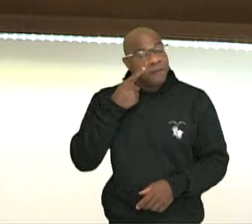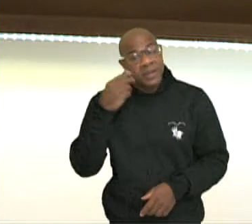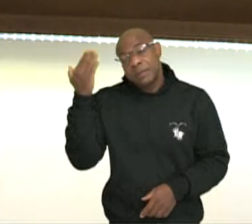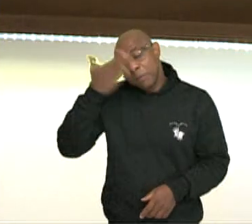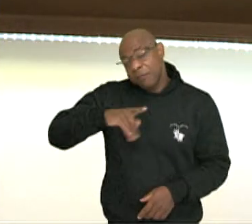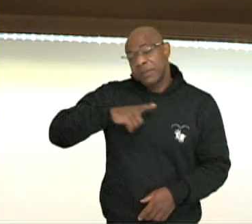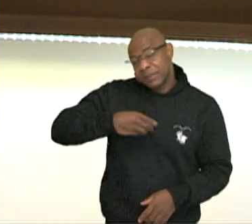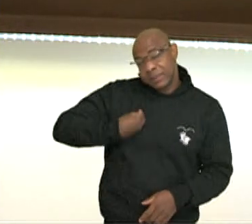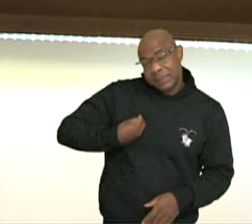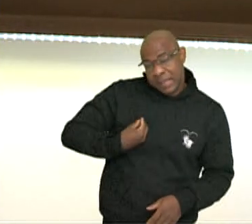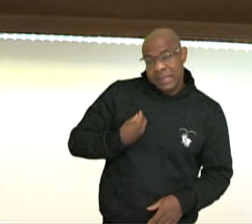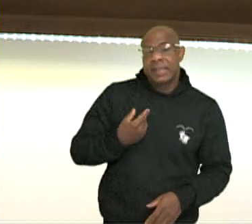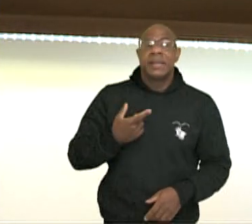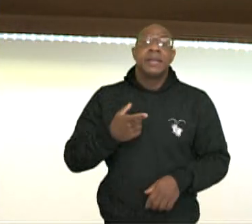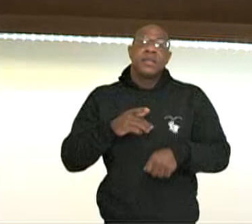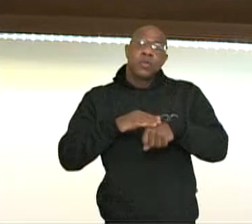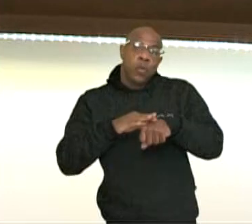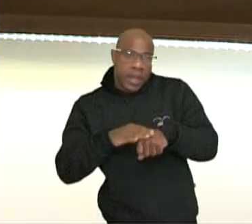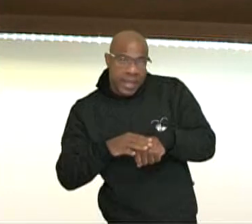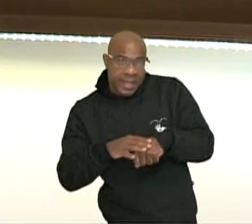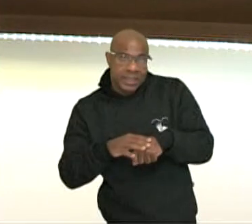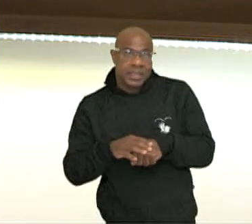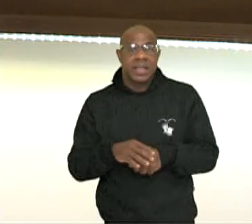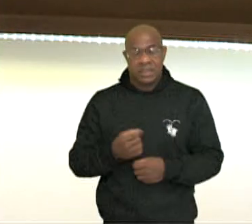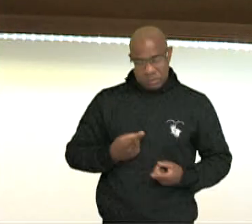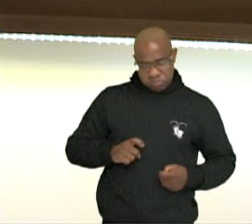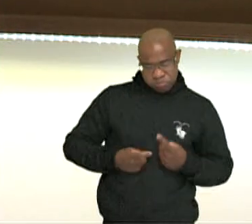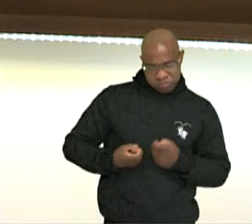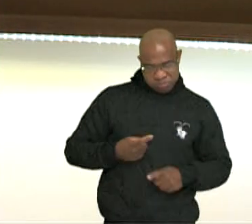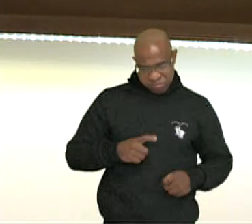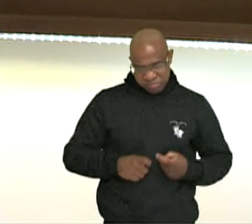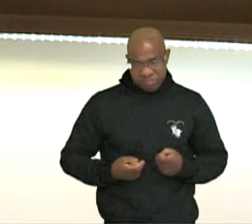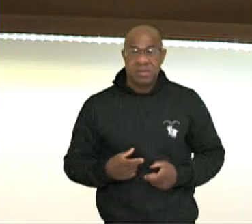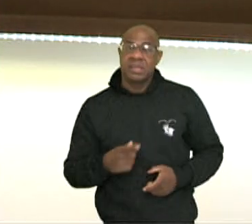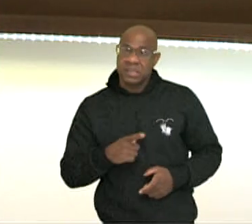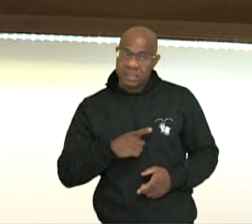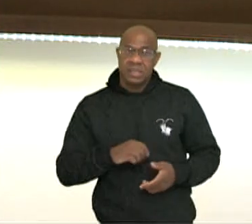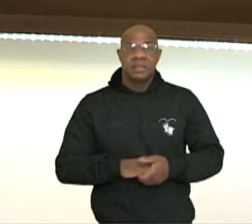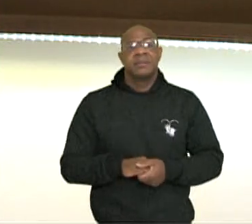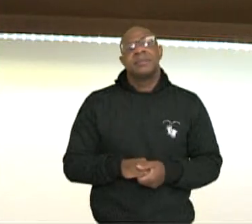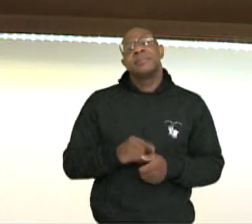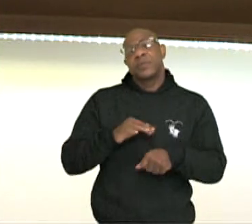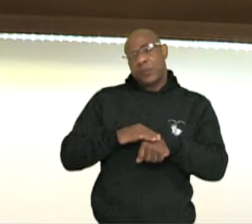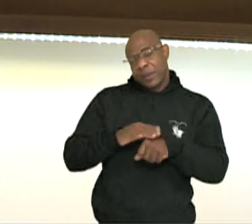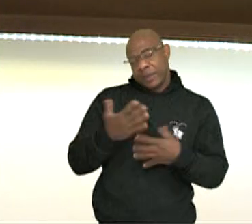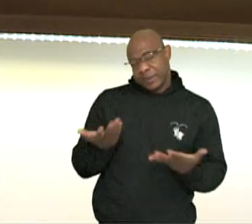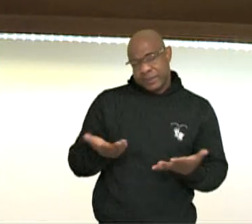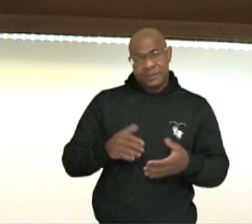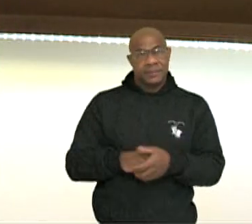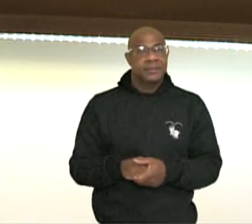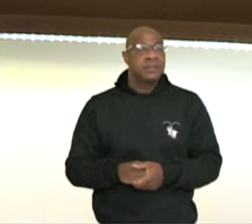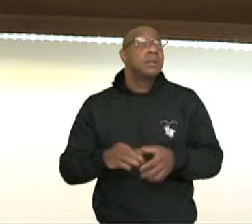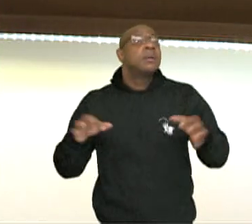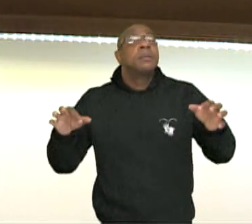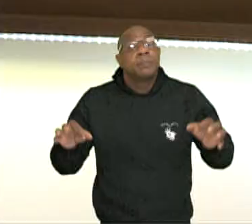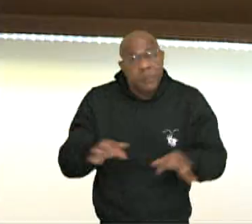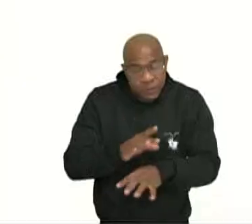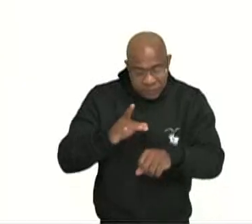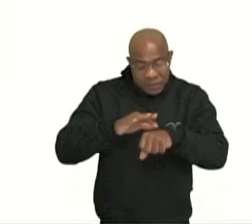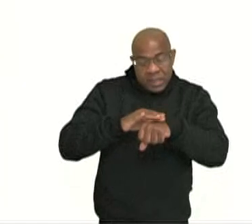a existência ali, né, desse animal ali que está provocando essa doença. Então, feito ali o